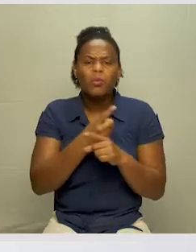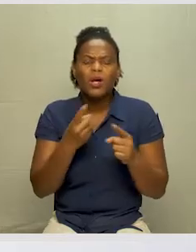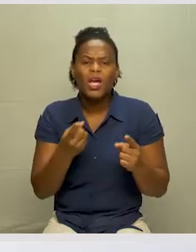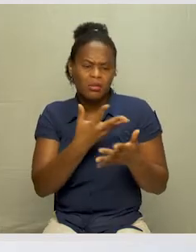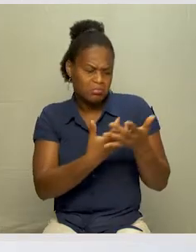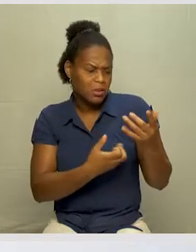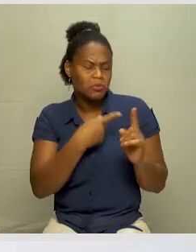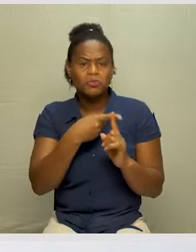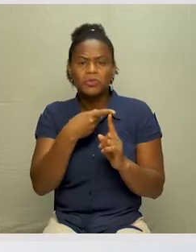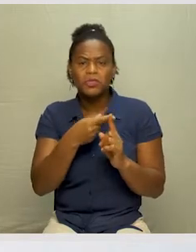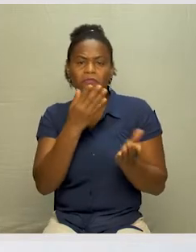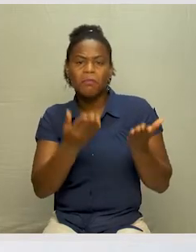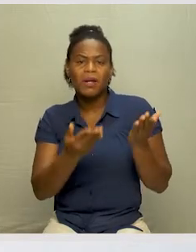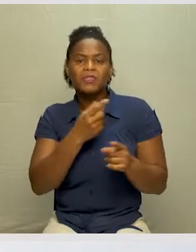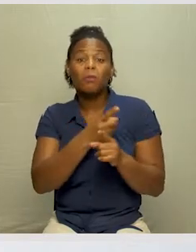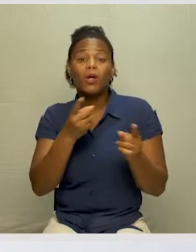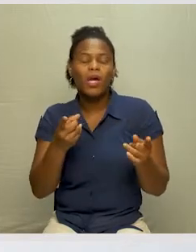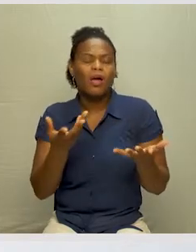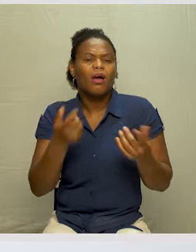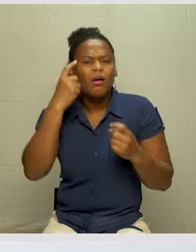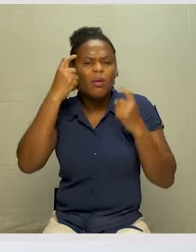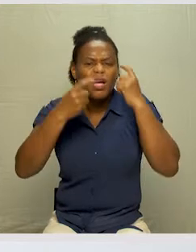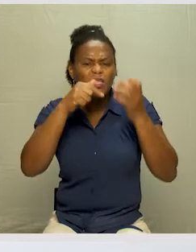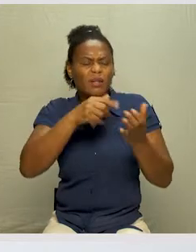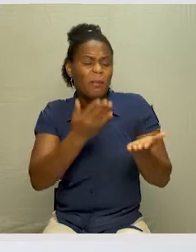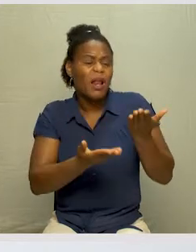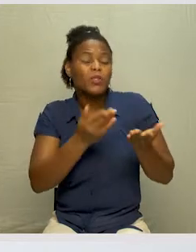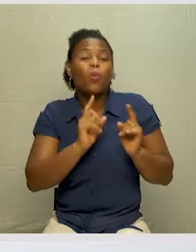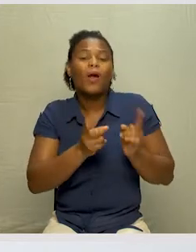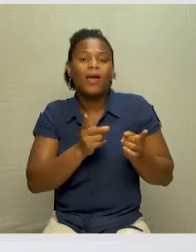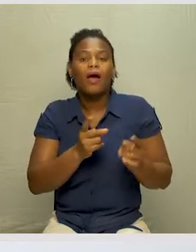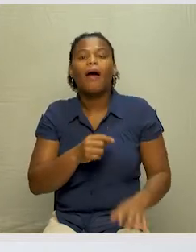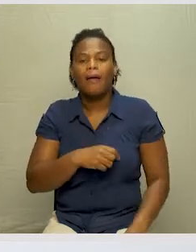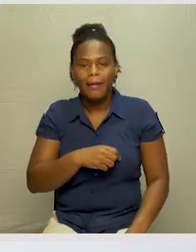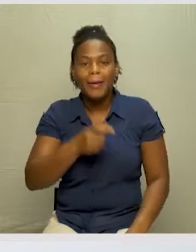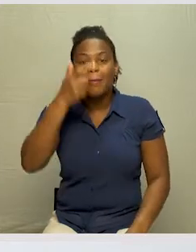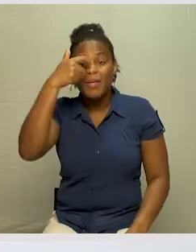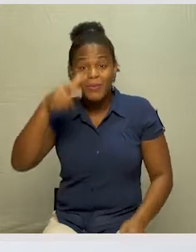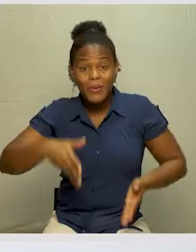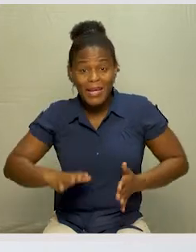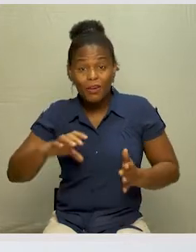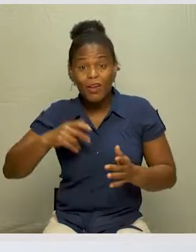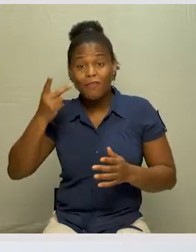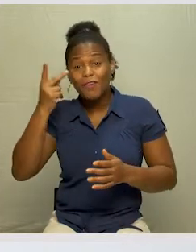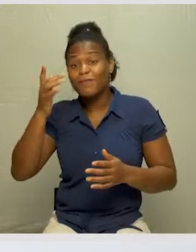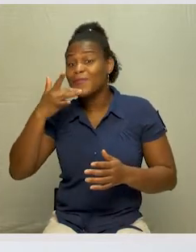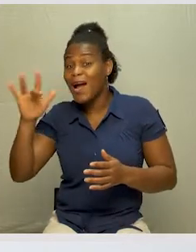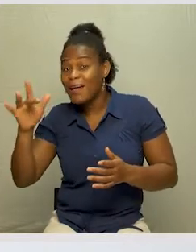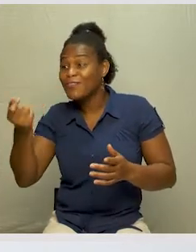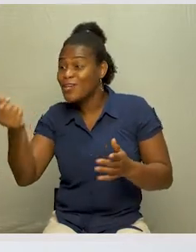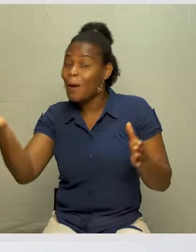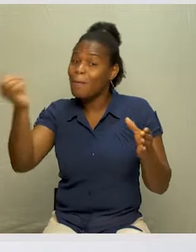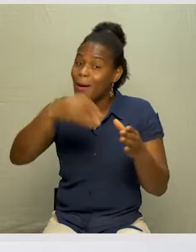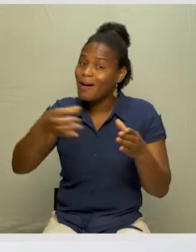saldo positivo nessa balança? É só pensar o que se registra. Remessa dos emigrantes.